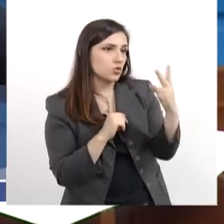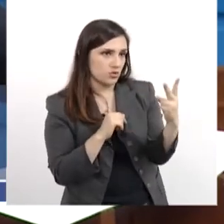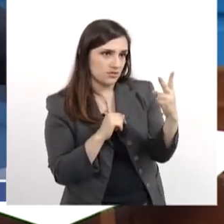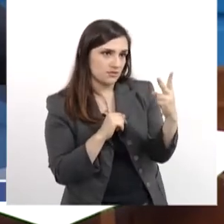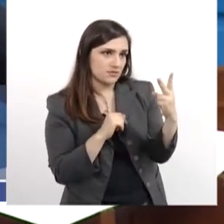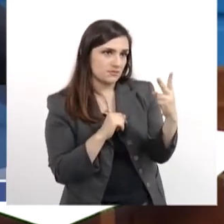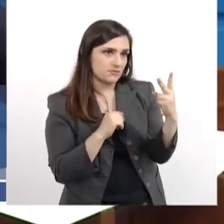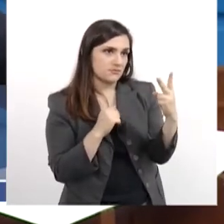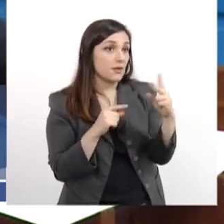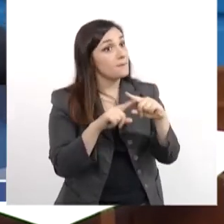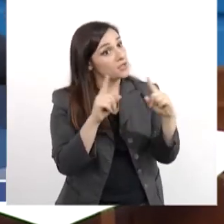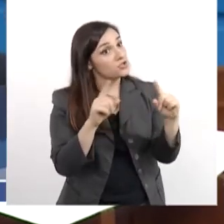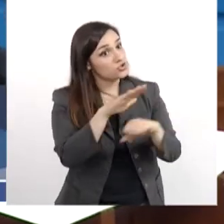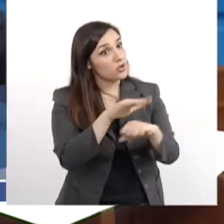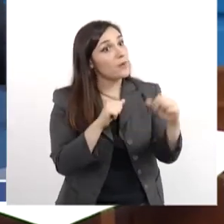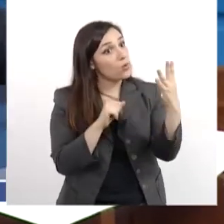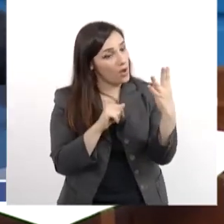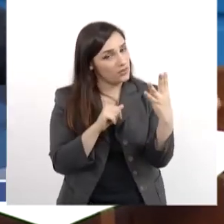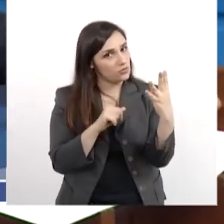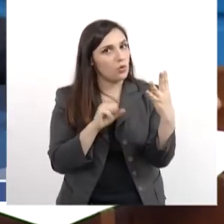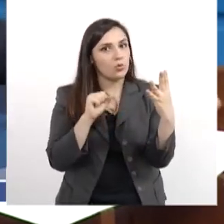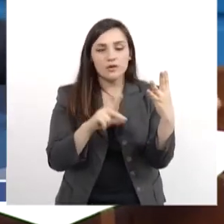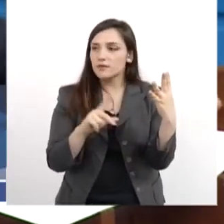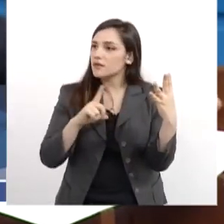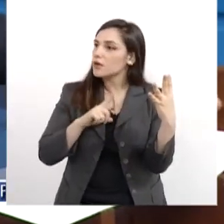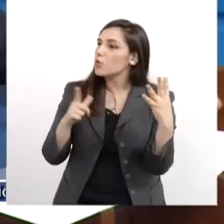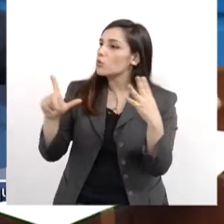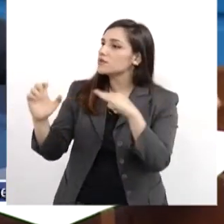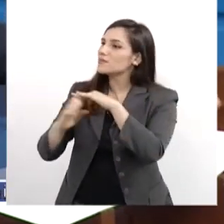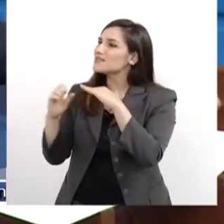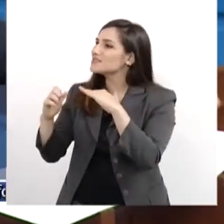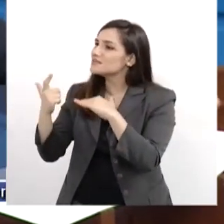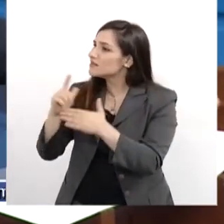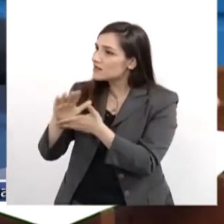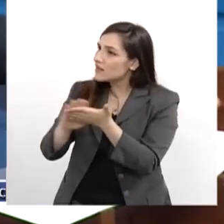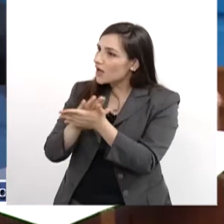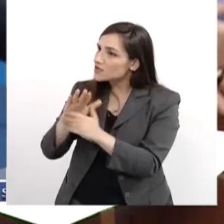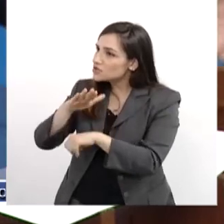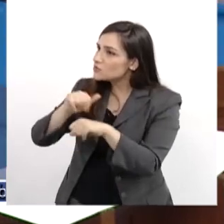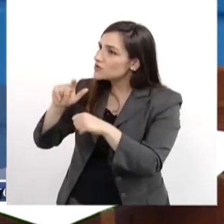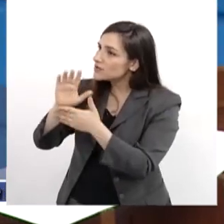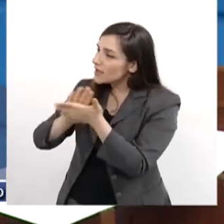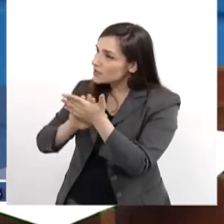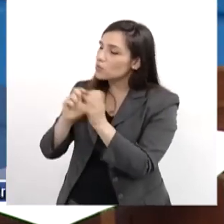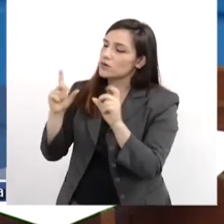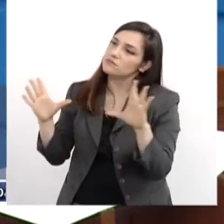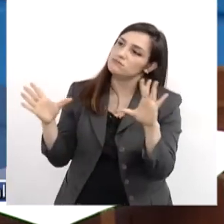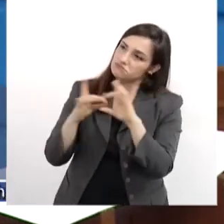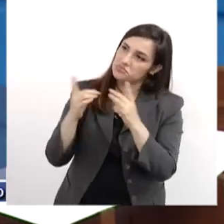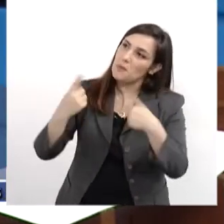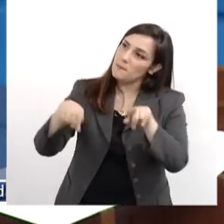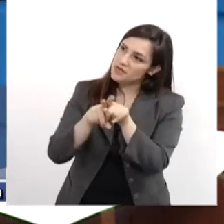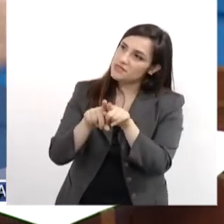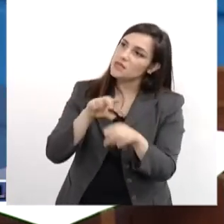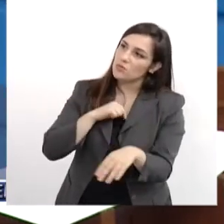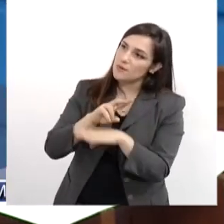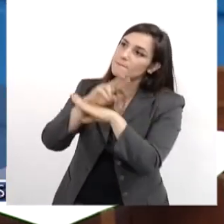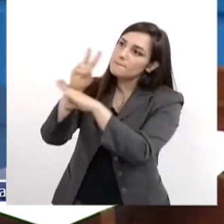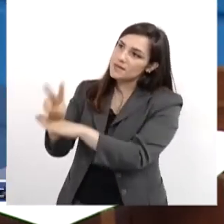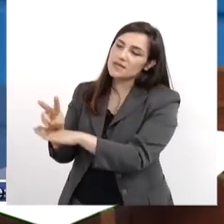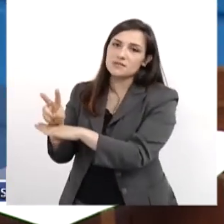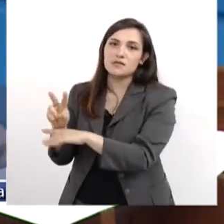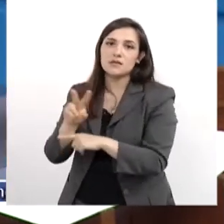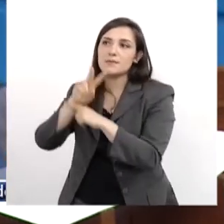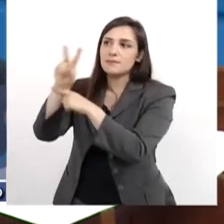deficiência, ela contrata 4, aí ela se junta a uma outra empresa que não contrata nenhum, então ela está cumprindo a cota para ela e para outra,